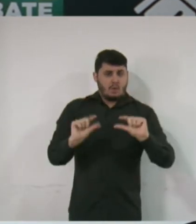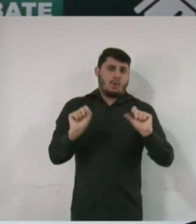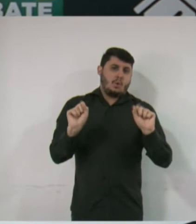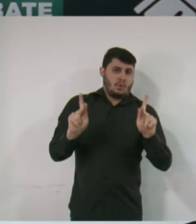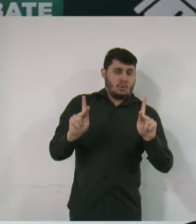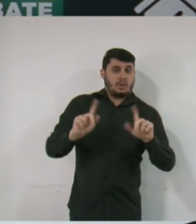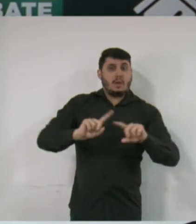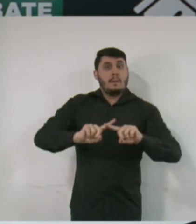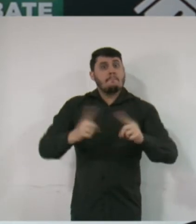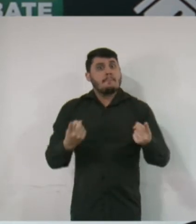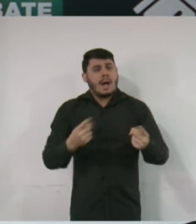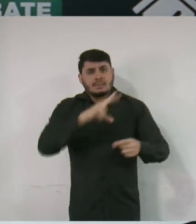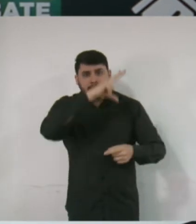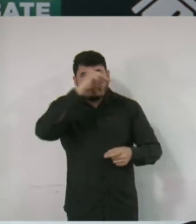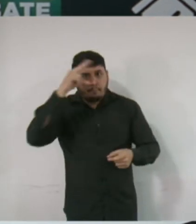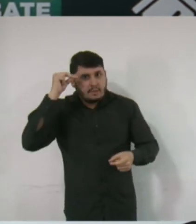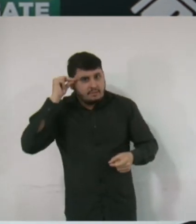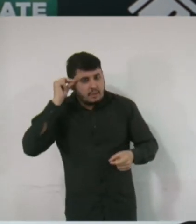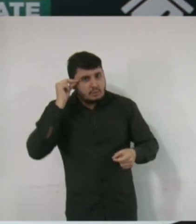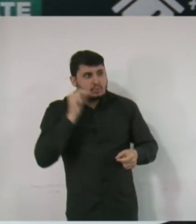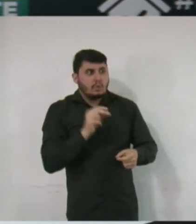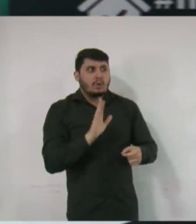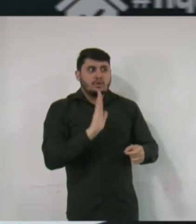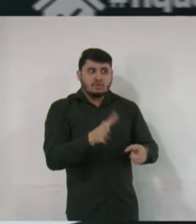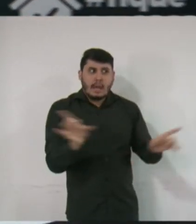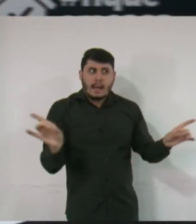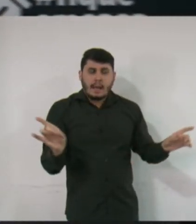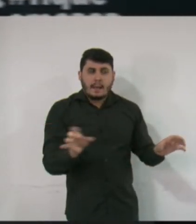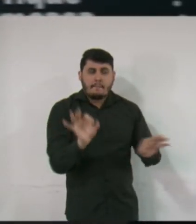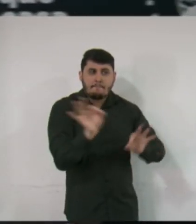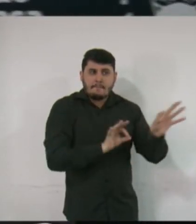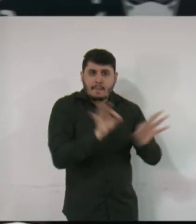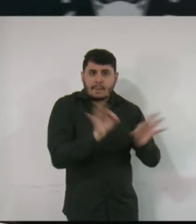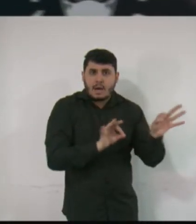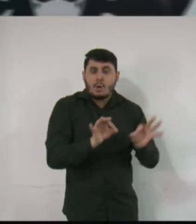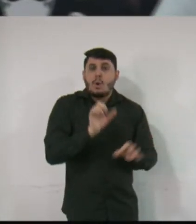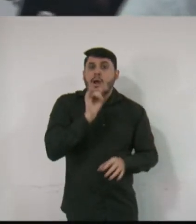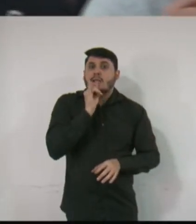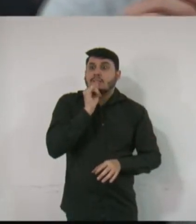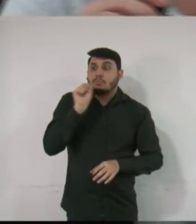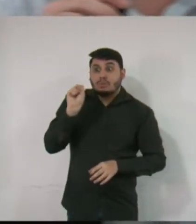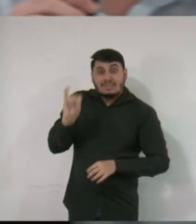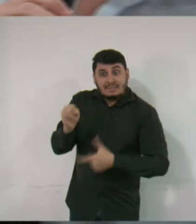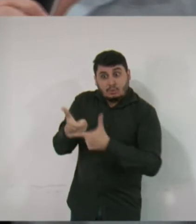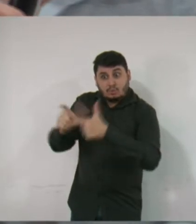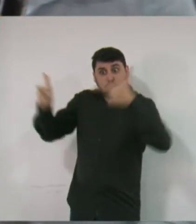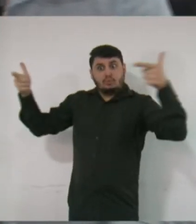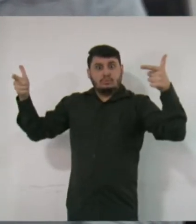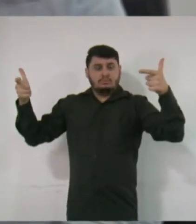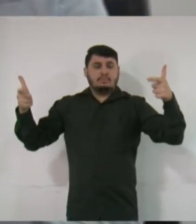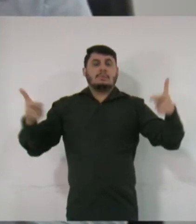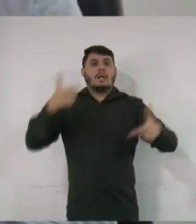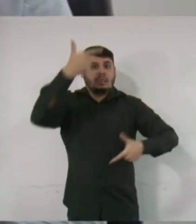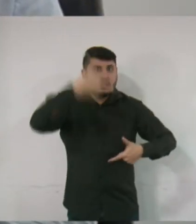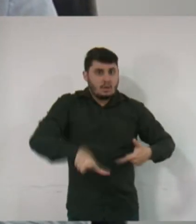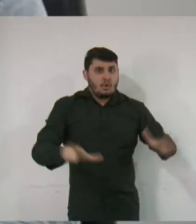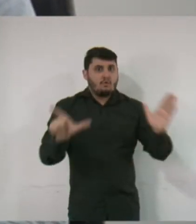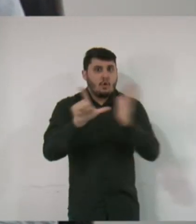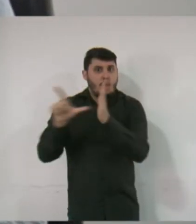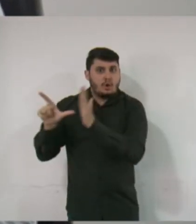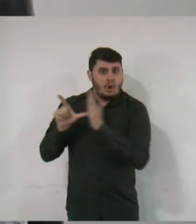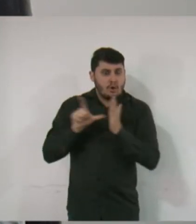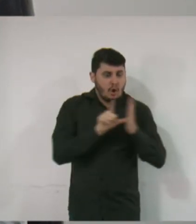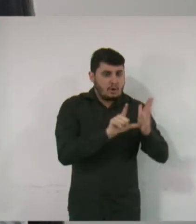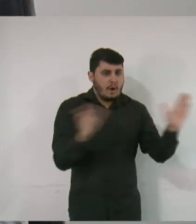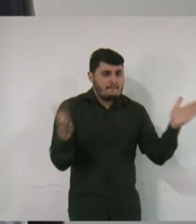A Prefeitura está preparada para retroceder no plano econômico, mesmo com a possibilidade de funcionamento da feira, pois sem ela está